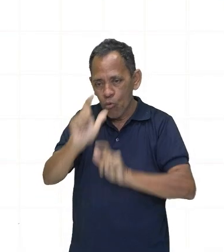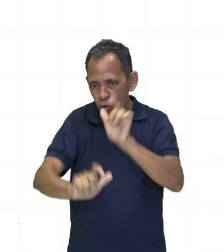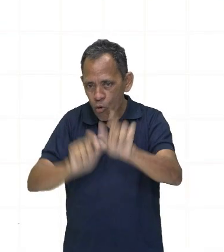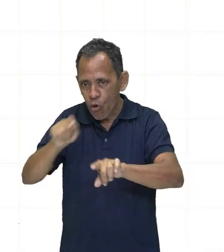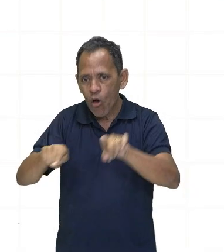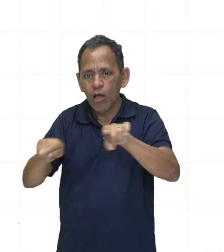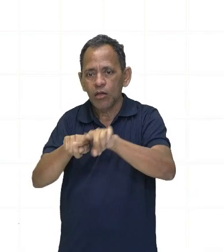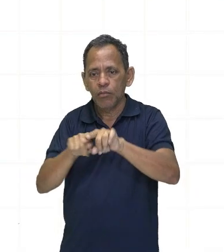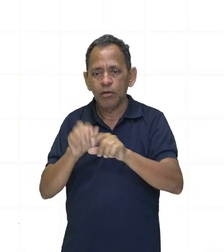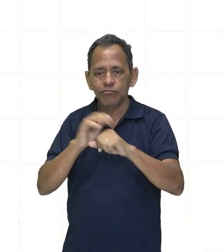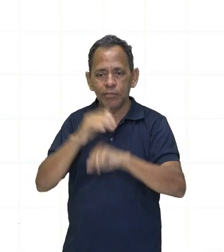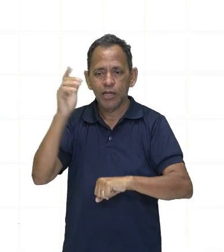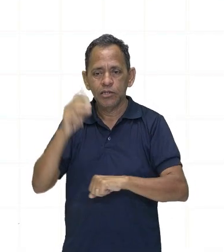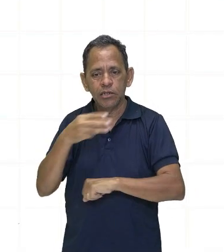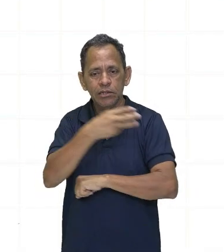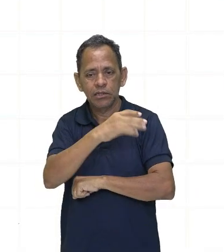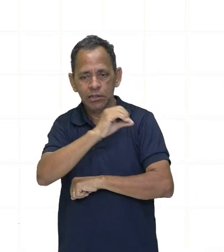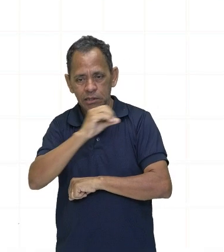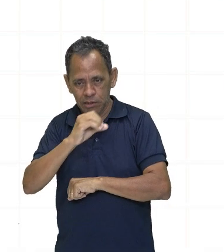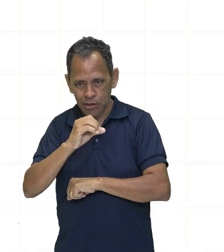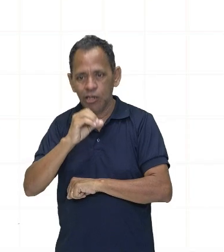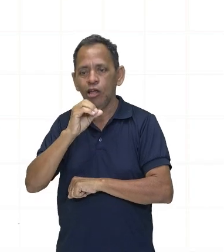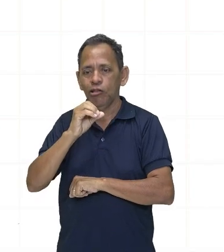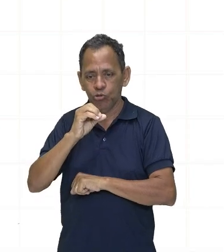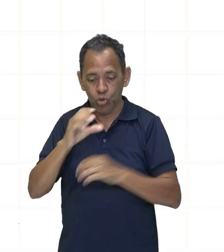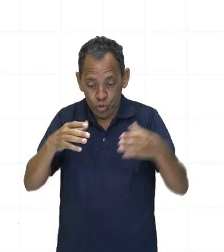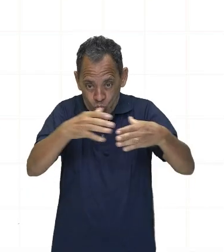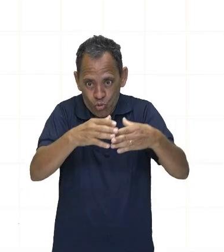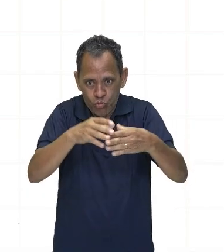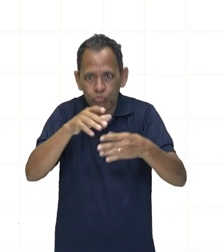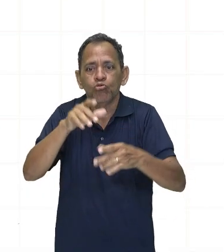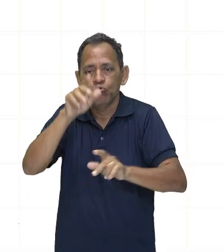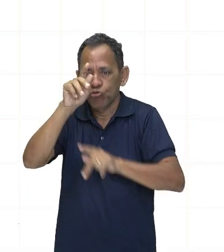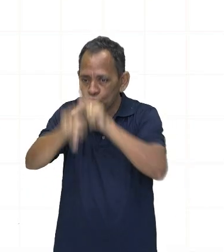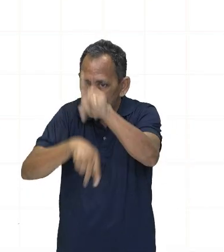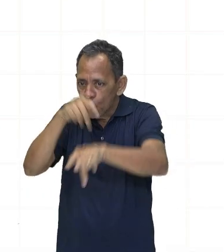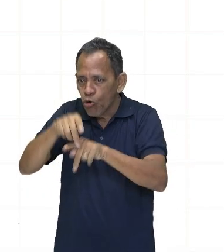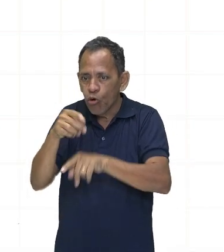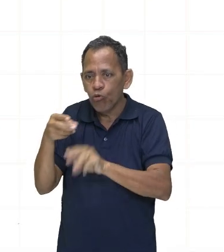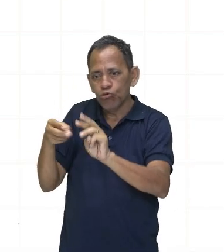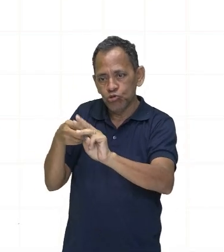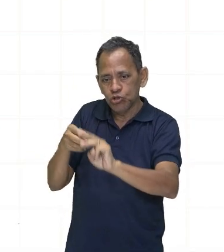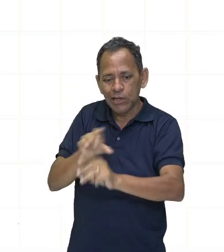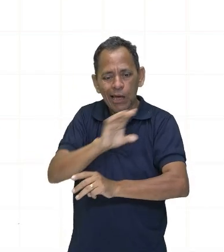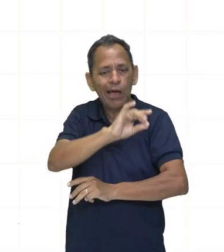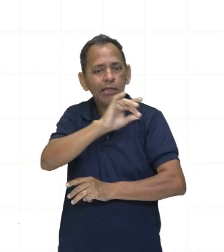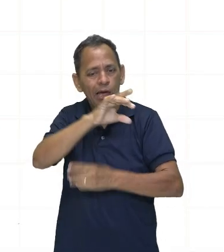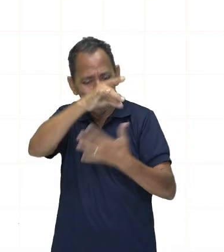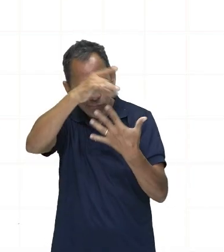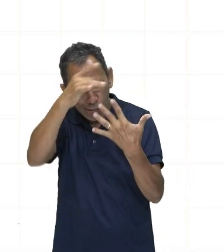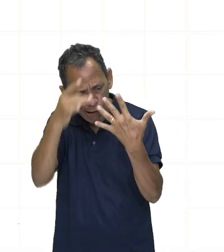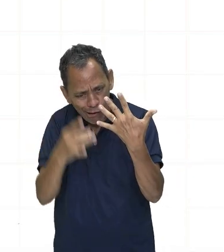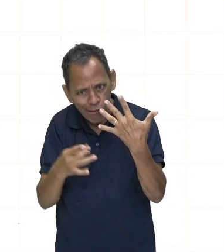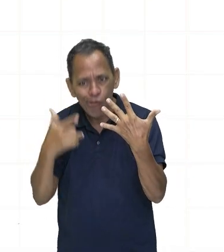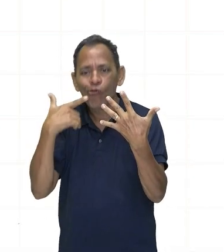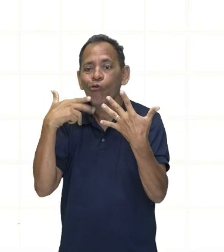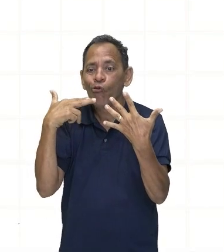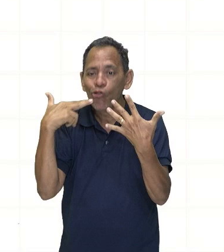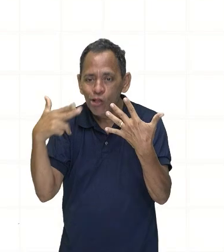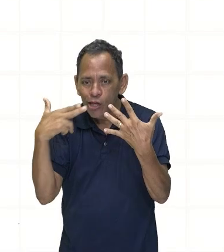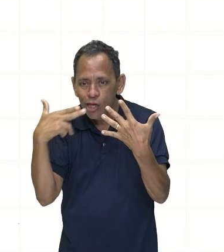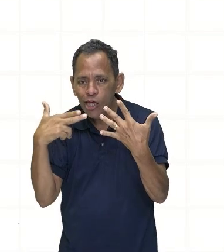aí mais de 300 povos indígenas no Brasil, né, cada um com as suas línguas, cada um com os